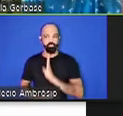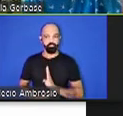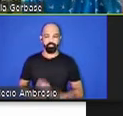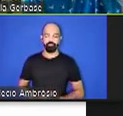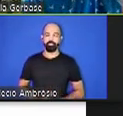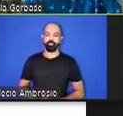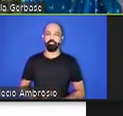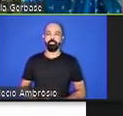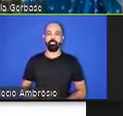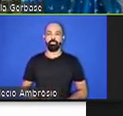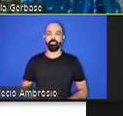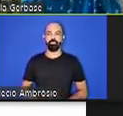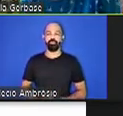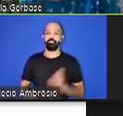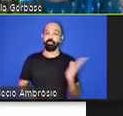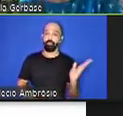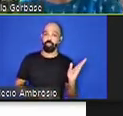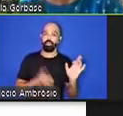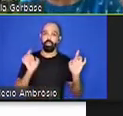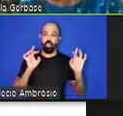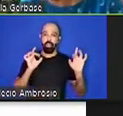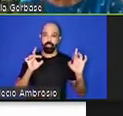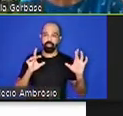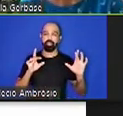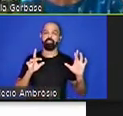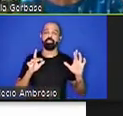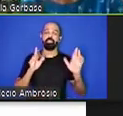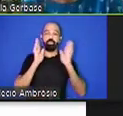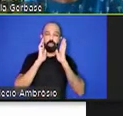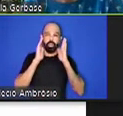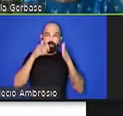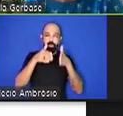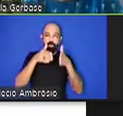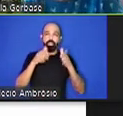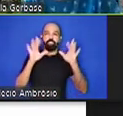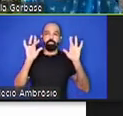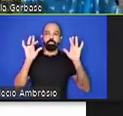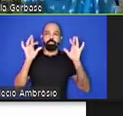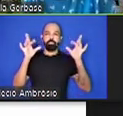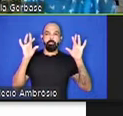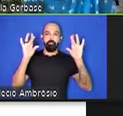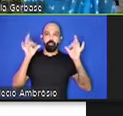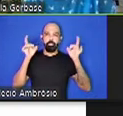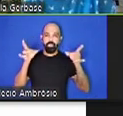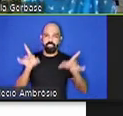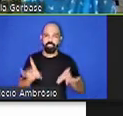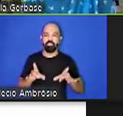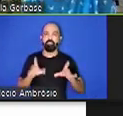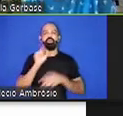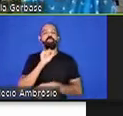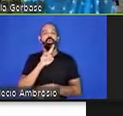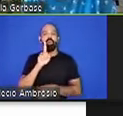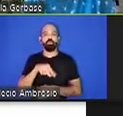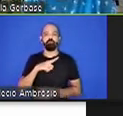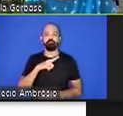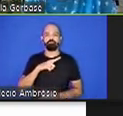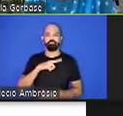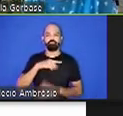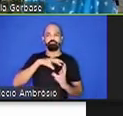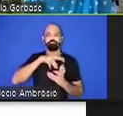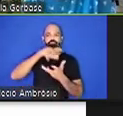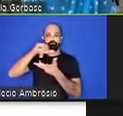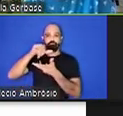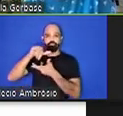Aqui um exemplo ainda mais específico para o nosso contexto atual, né, que é o International Virtual Academic Collaboration,